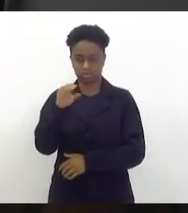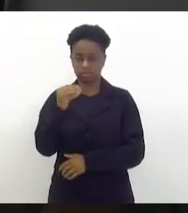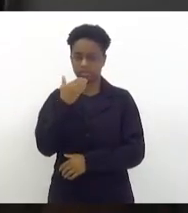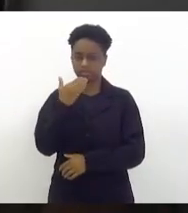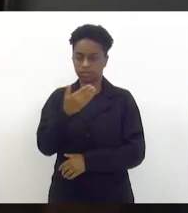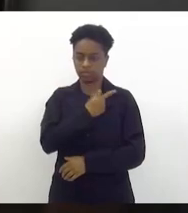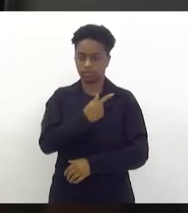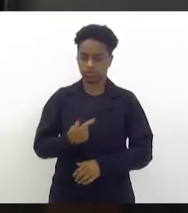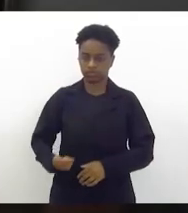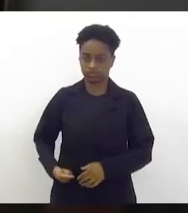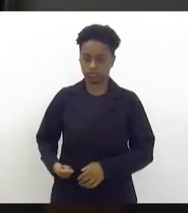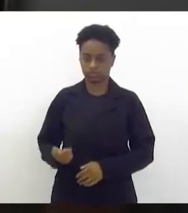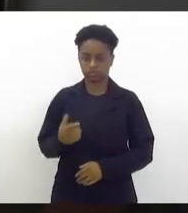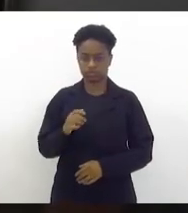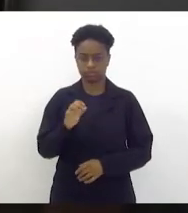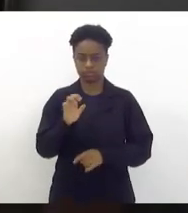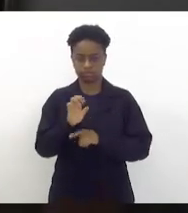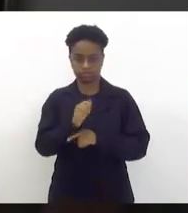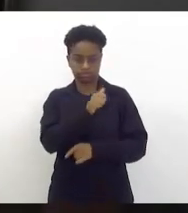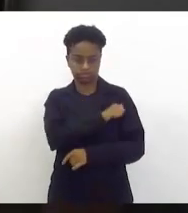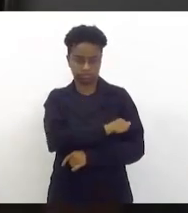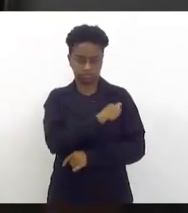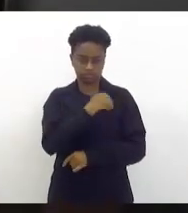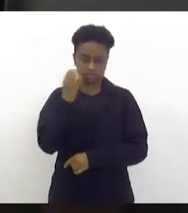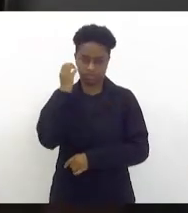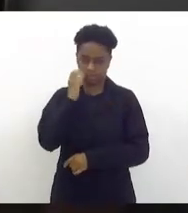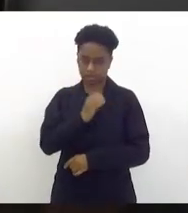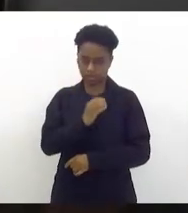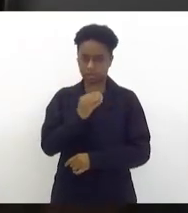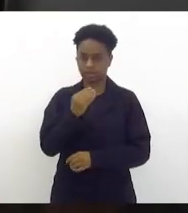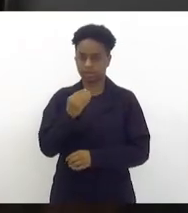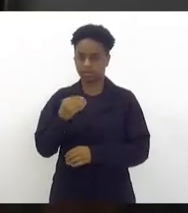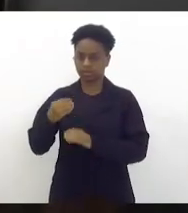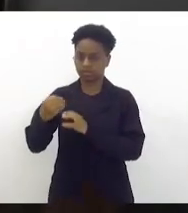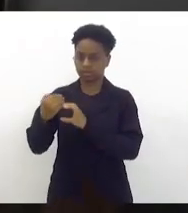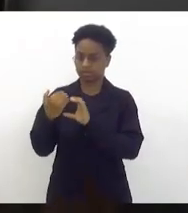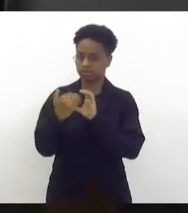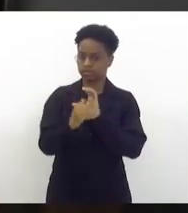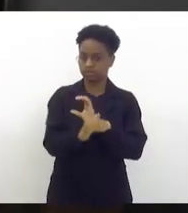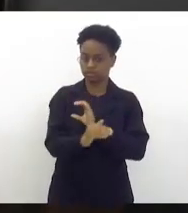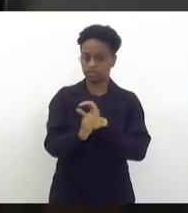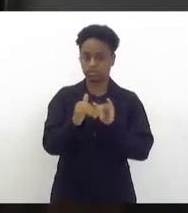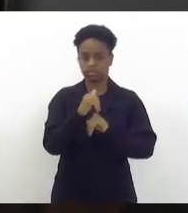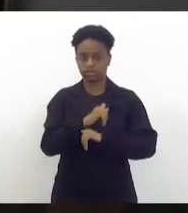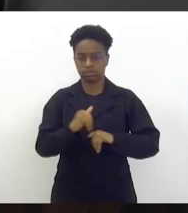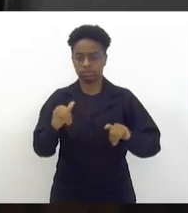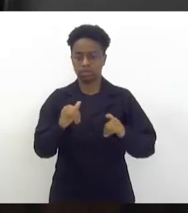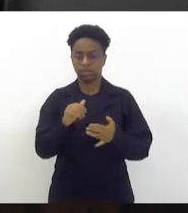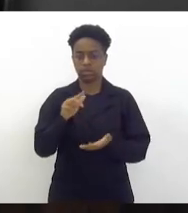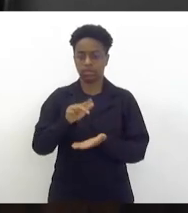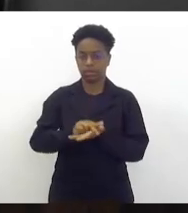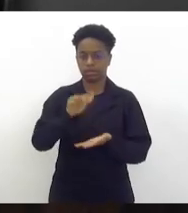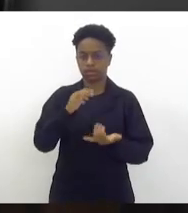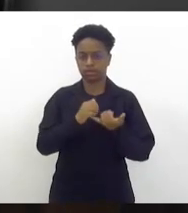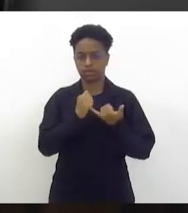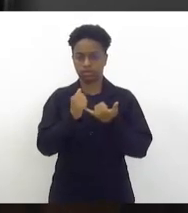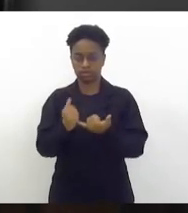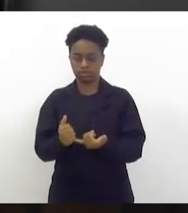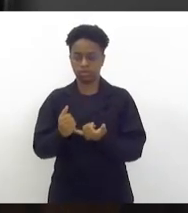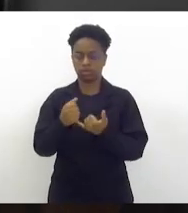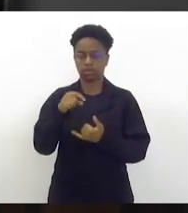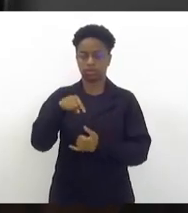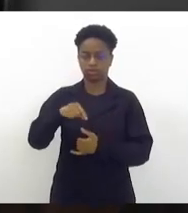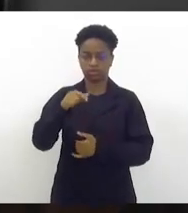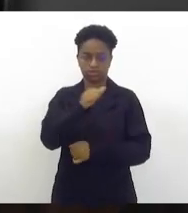do Estado do Rio de Janeiro, exime o senhor Cláudio Castro, o envio de mensagem declarando como patrimônio histórico e cultural do Estado do Rio de Janeiro